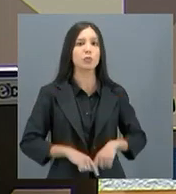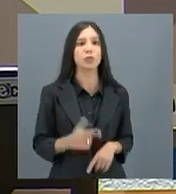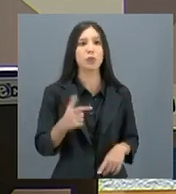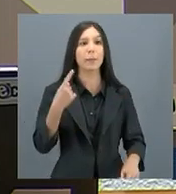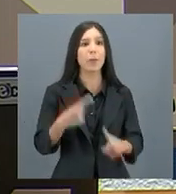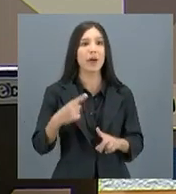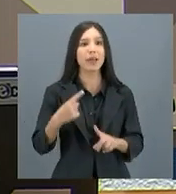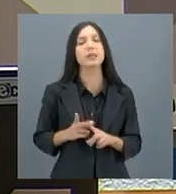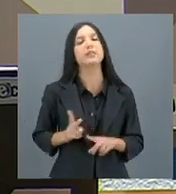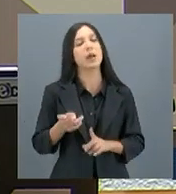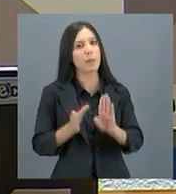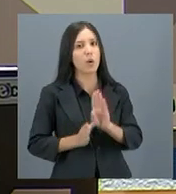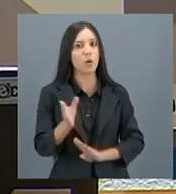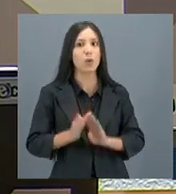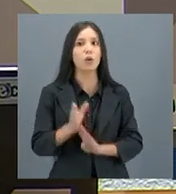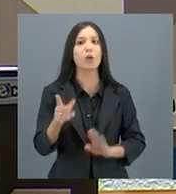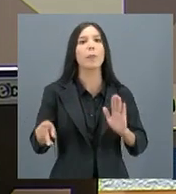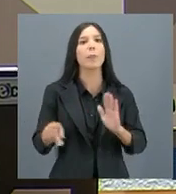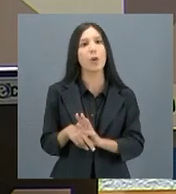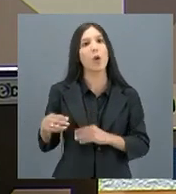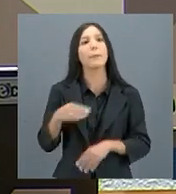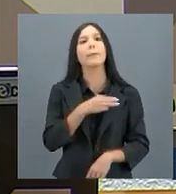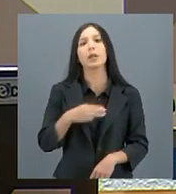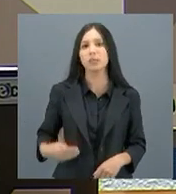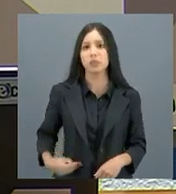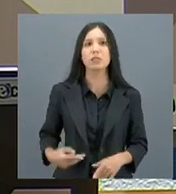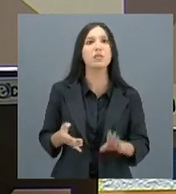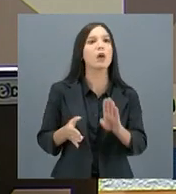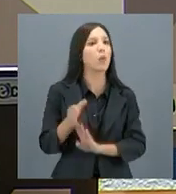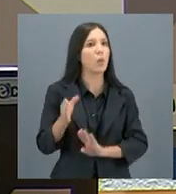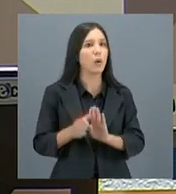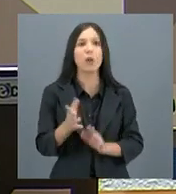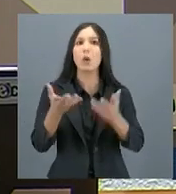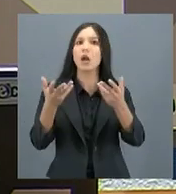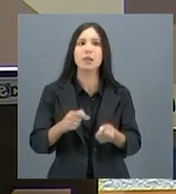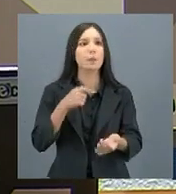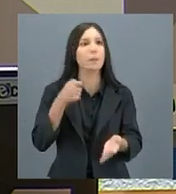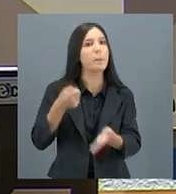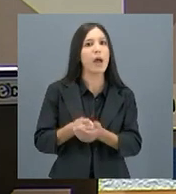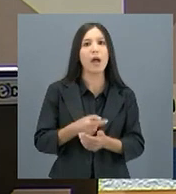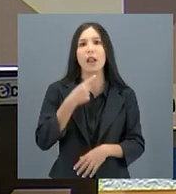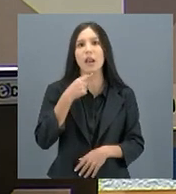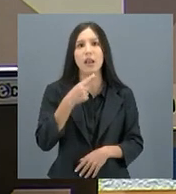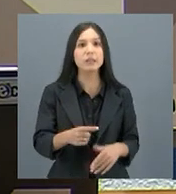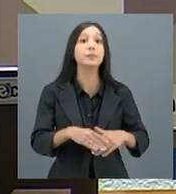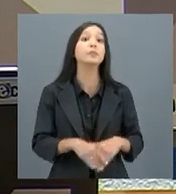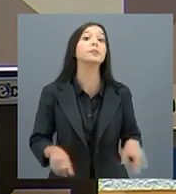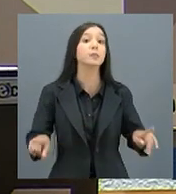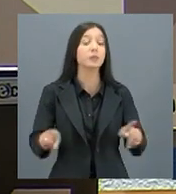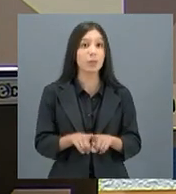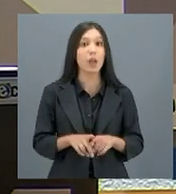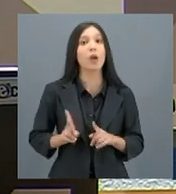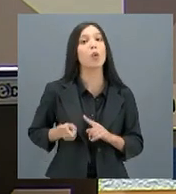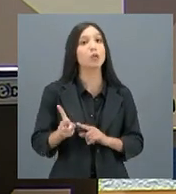Porque essa sempre foi a orientação que a gente recebeu do próprio ministro. Não permita que ninguém pague nada a ninguém. Então, foi isso que eu levei